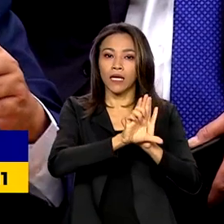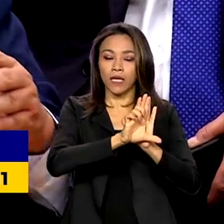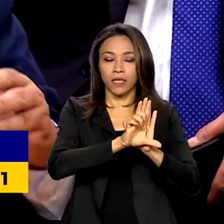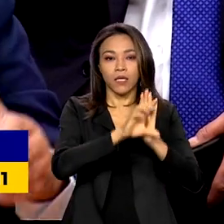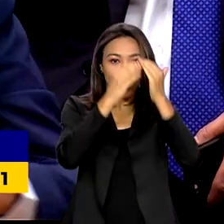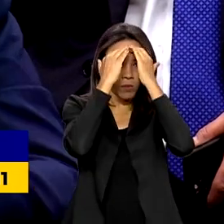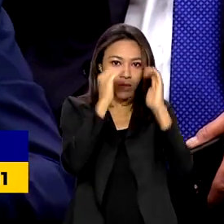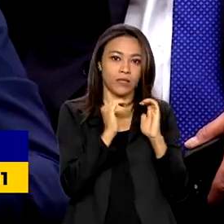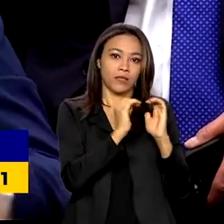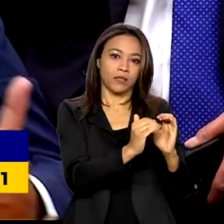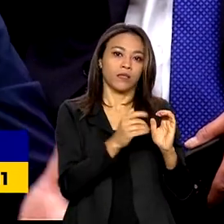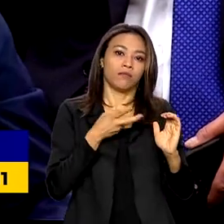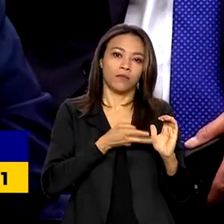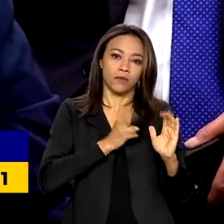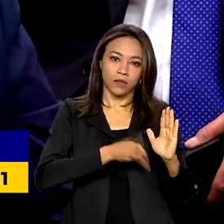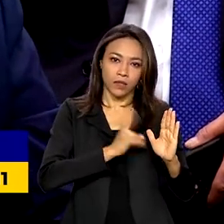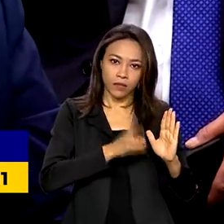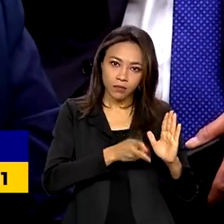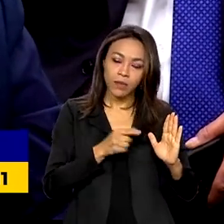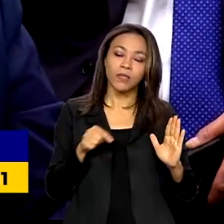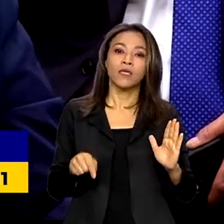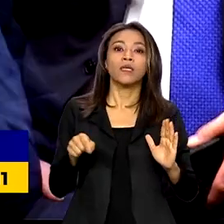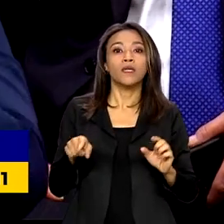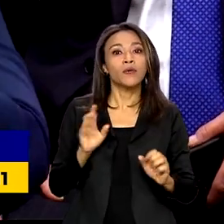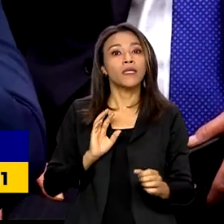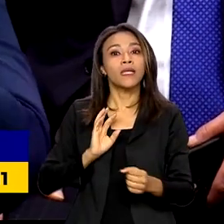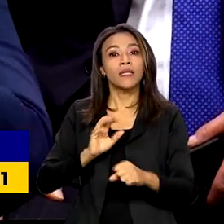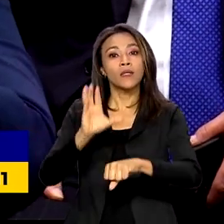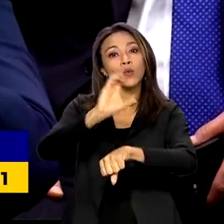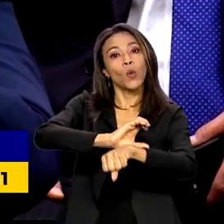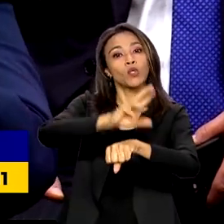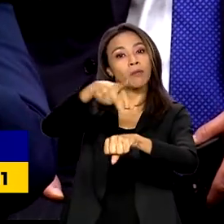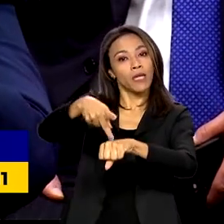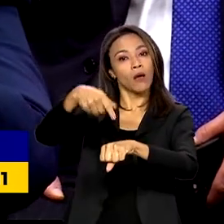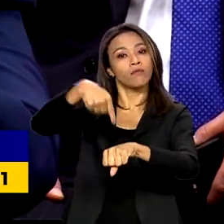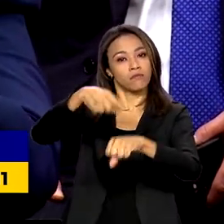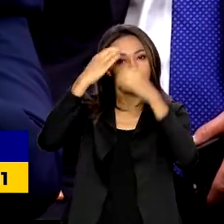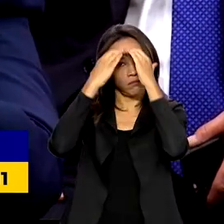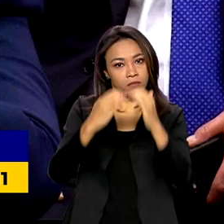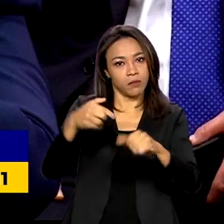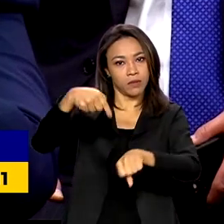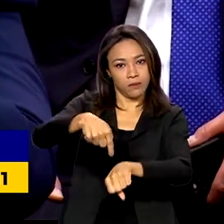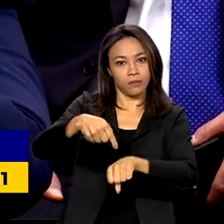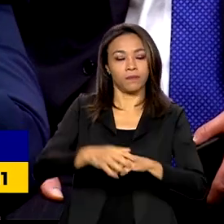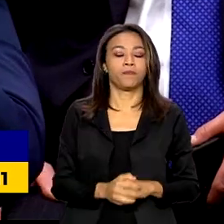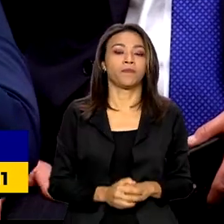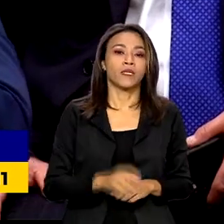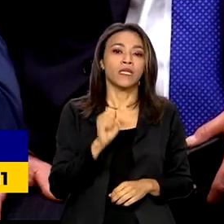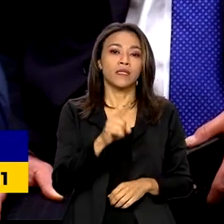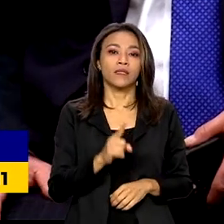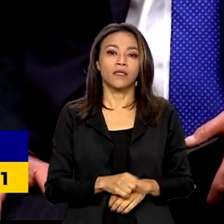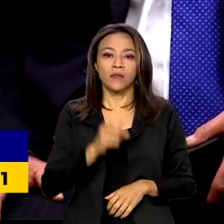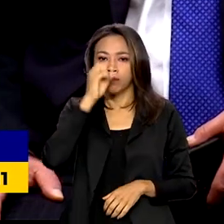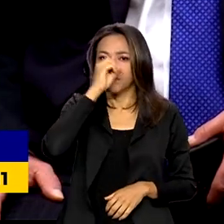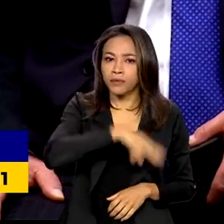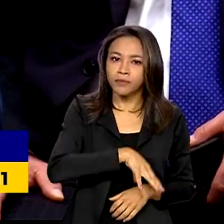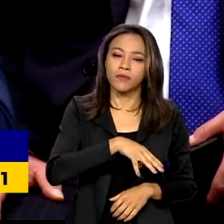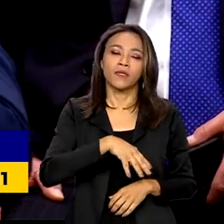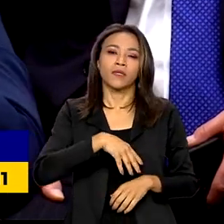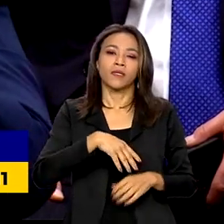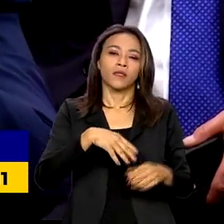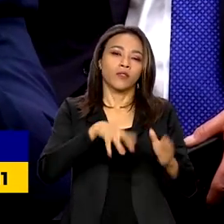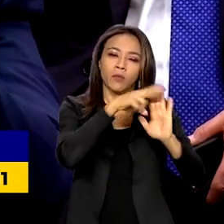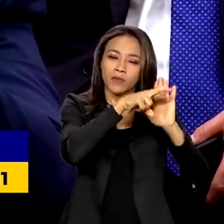e levando em conta aquilo que está no código penal se você tem uma violação de uma Norma